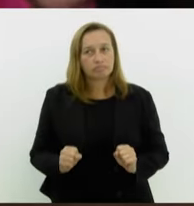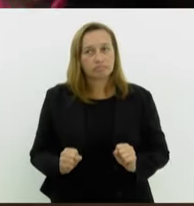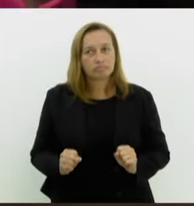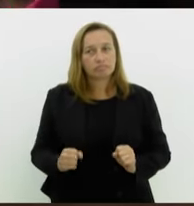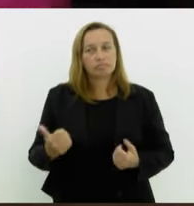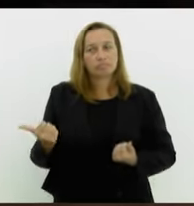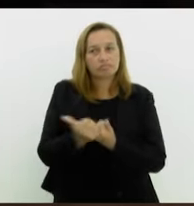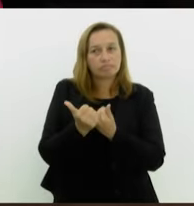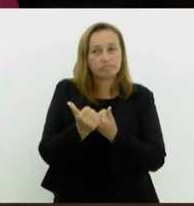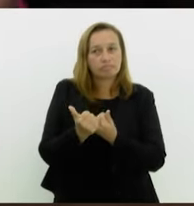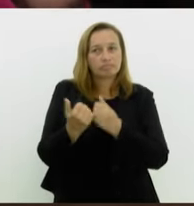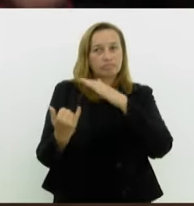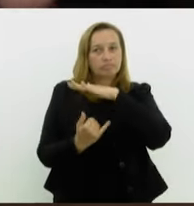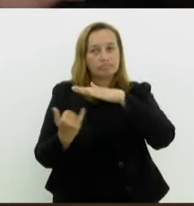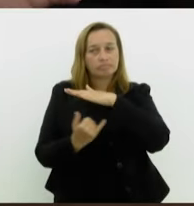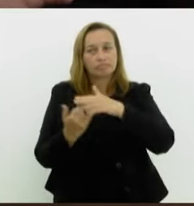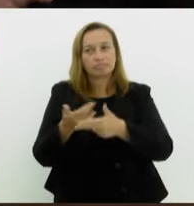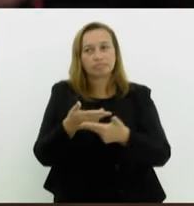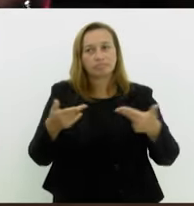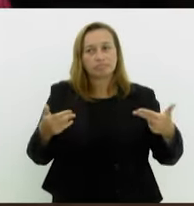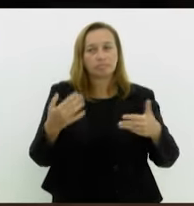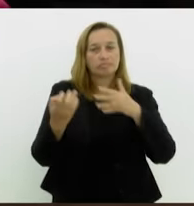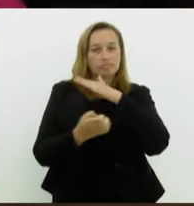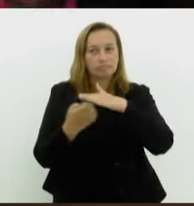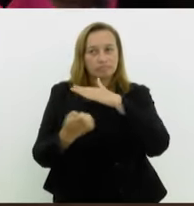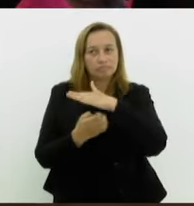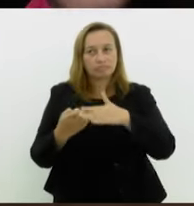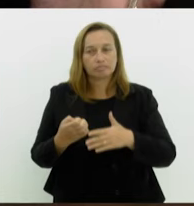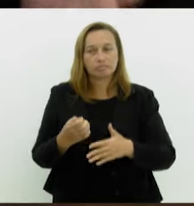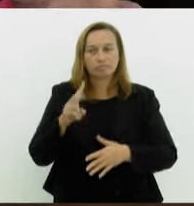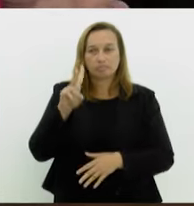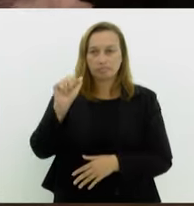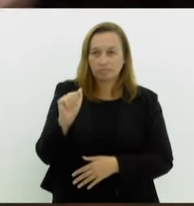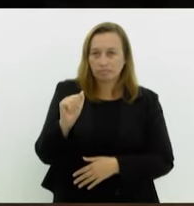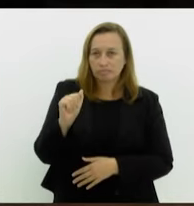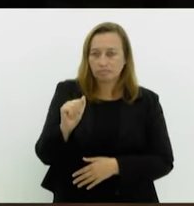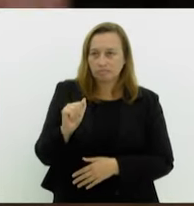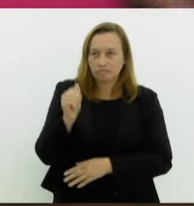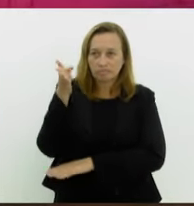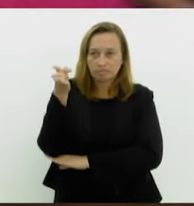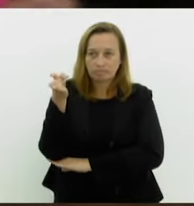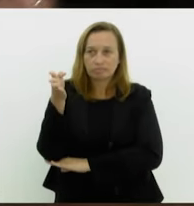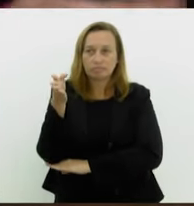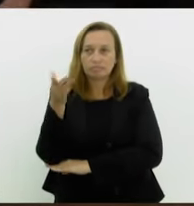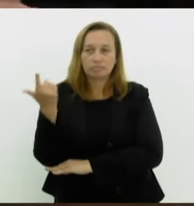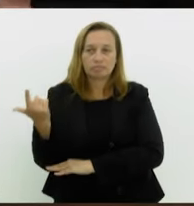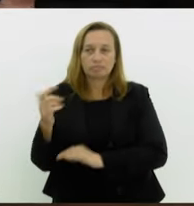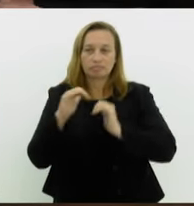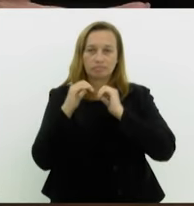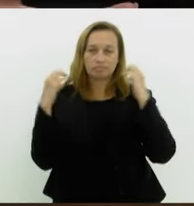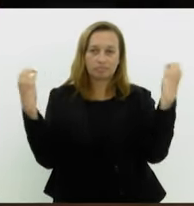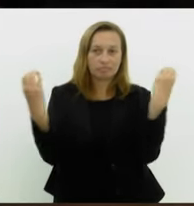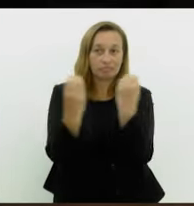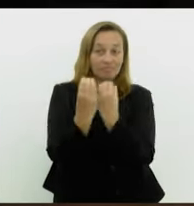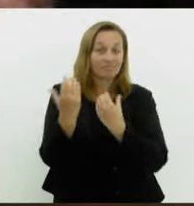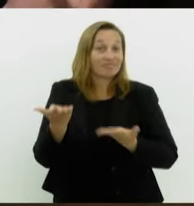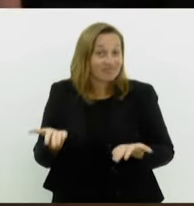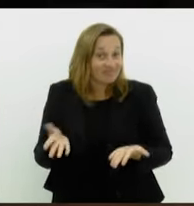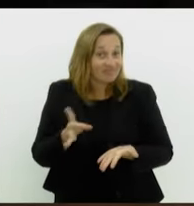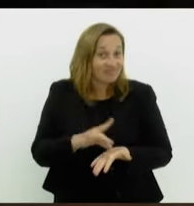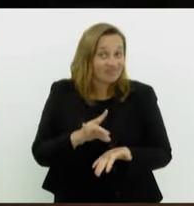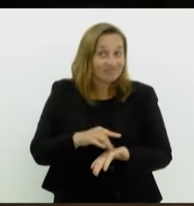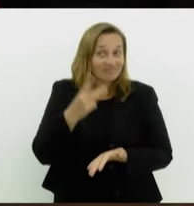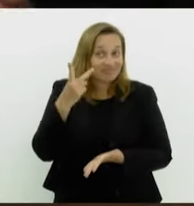o apoio institucional de muitas empresas para ter vaga de hospedagem pra gente fazer um congresso de